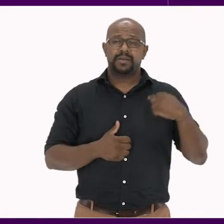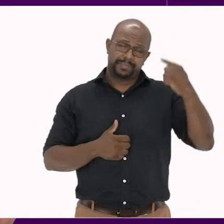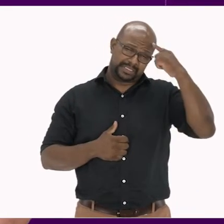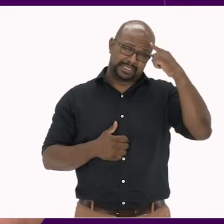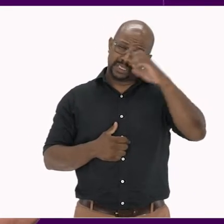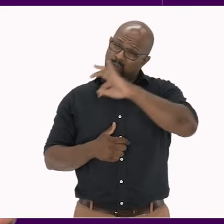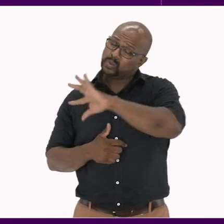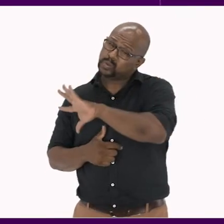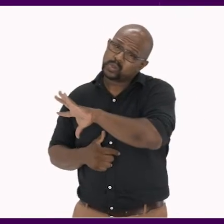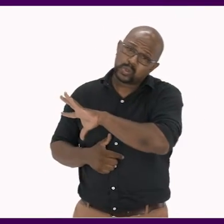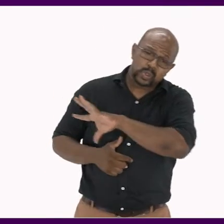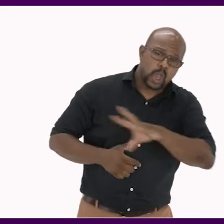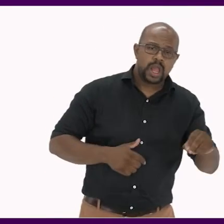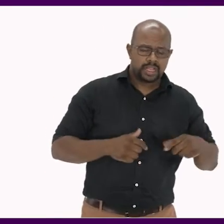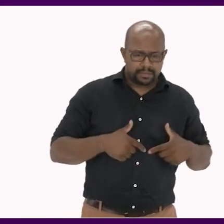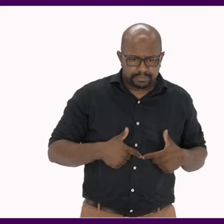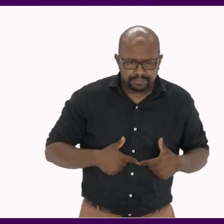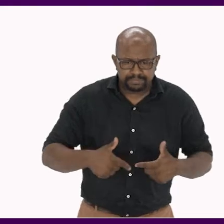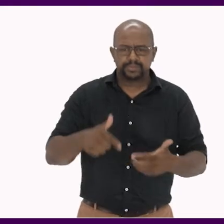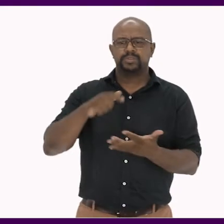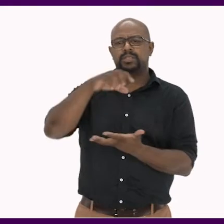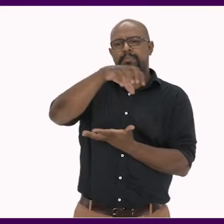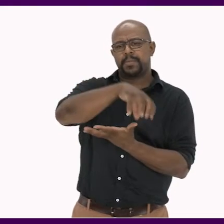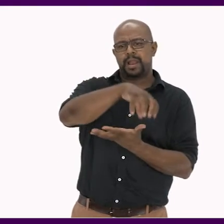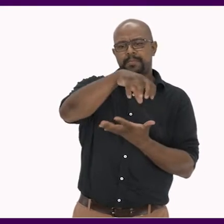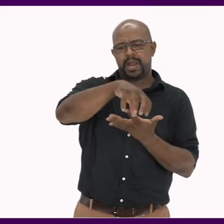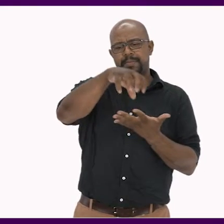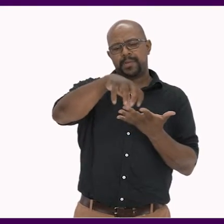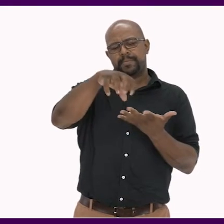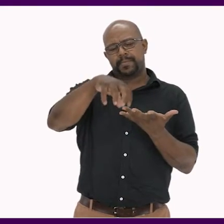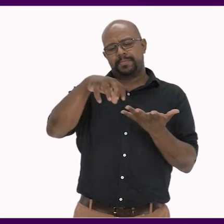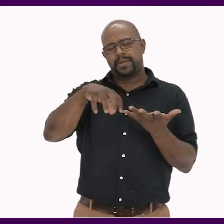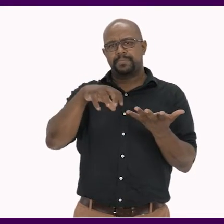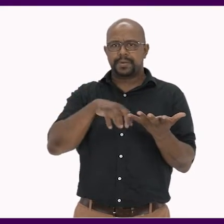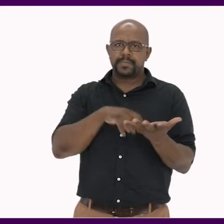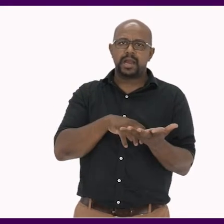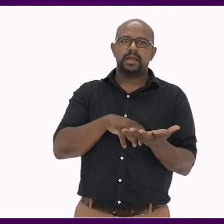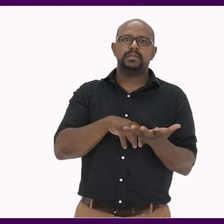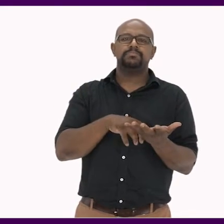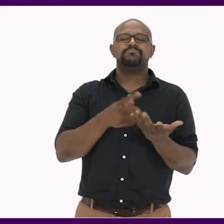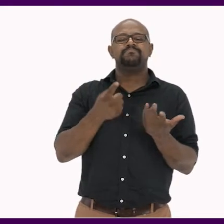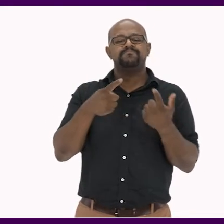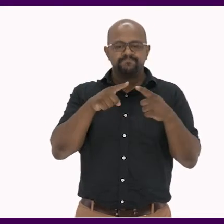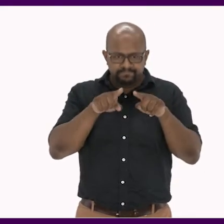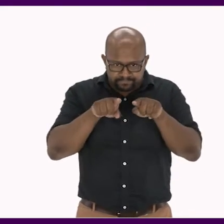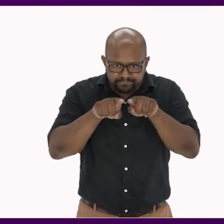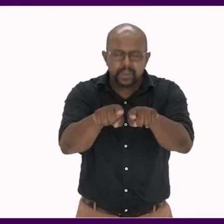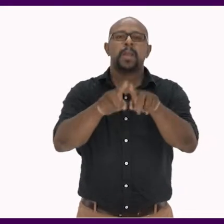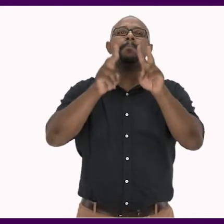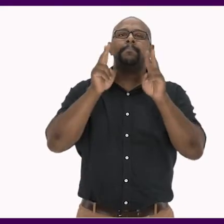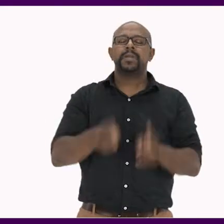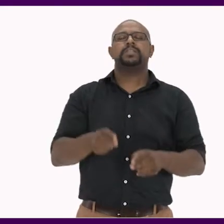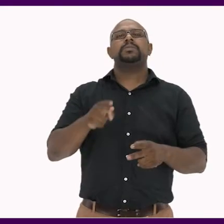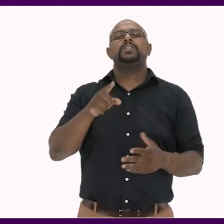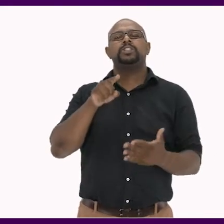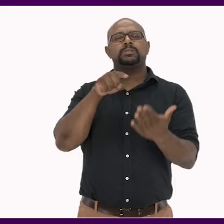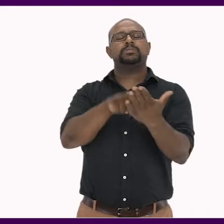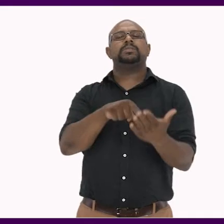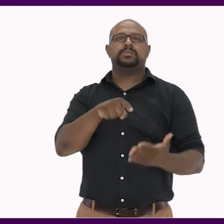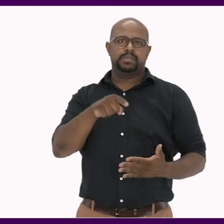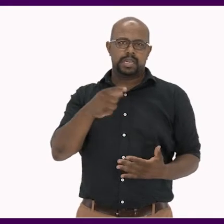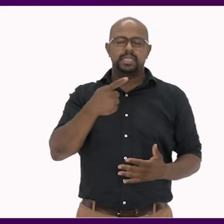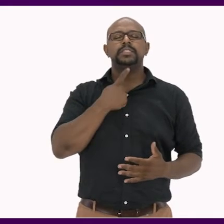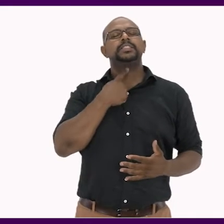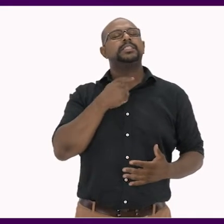que todas as ações de cada vetor citado acima devem ter a mesma direção e intenção,